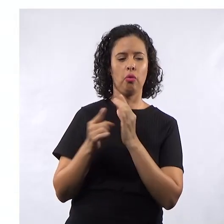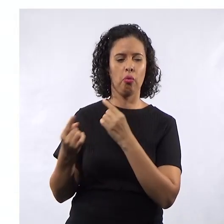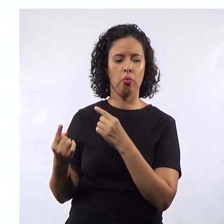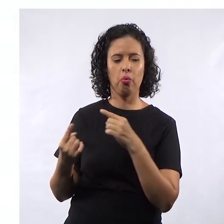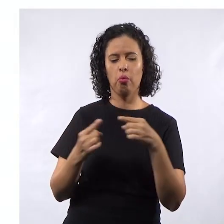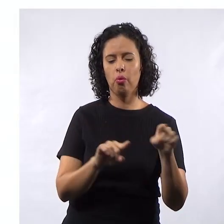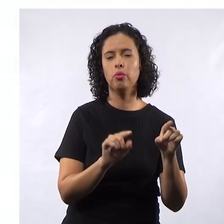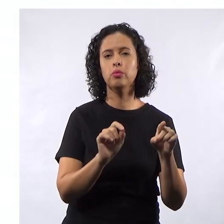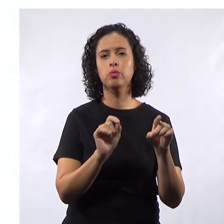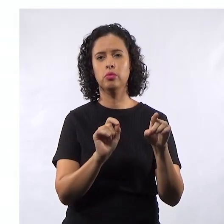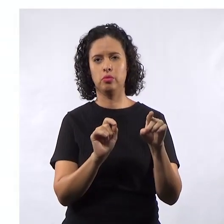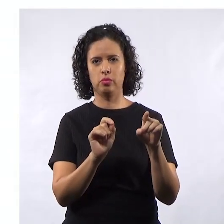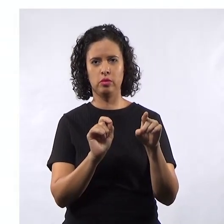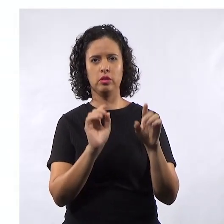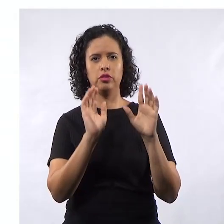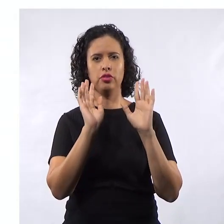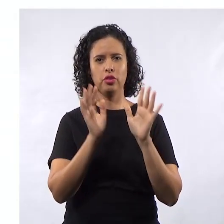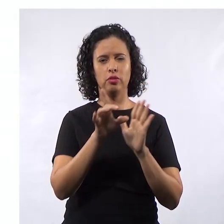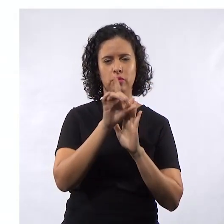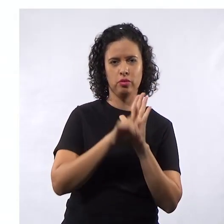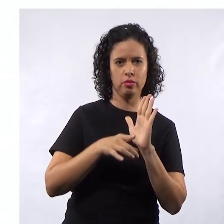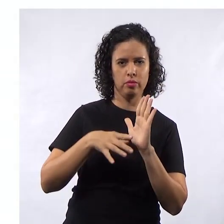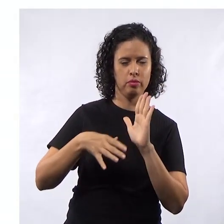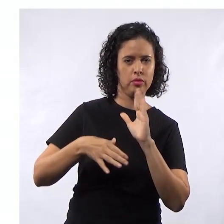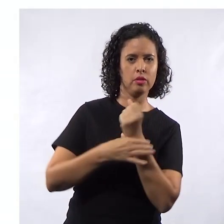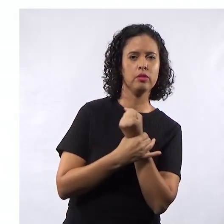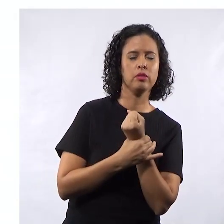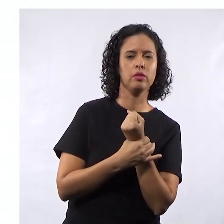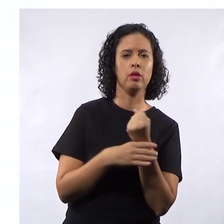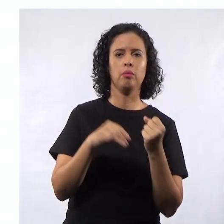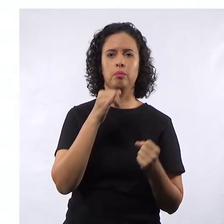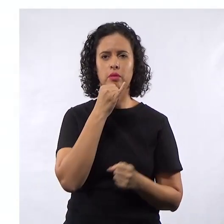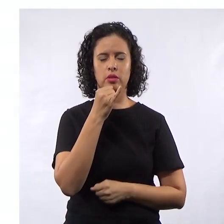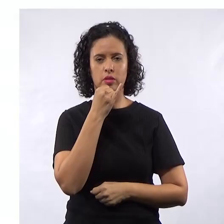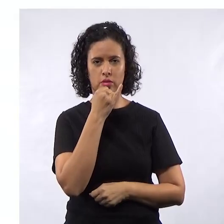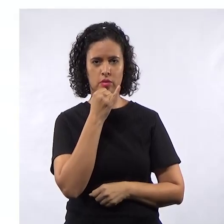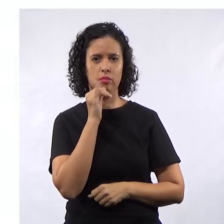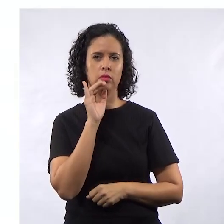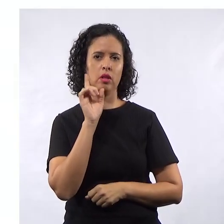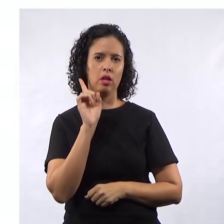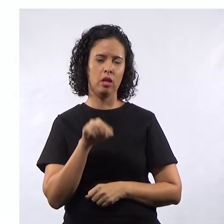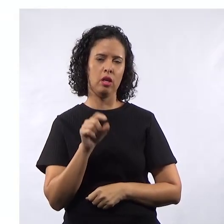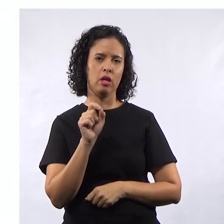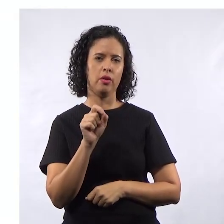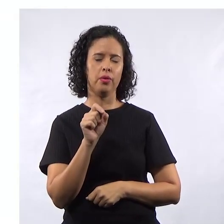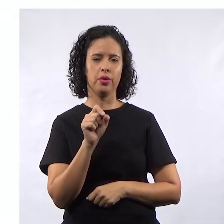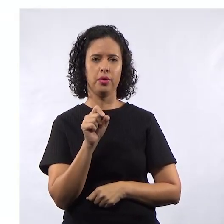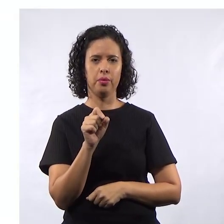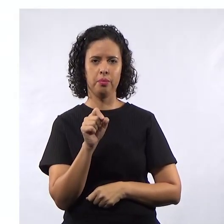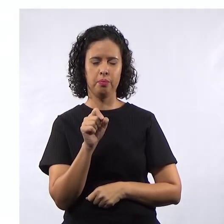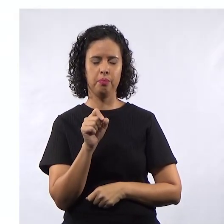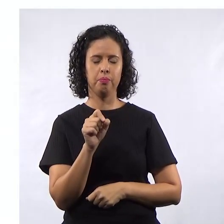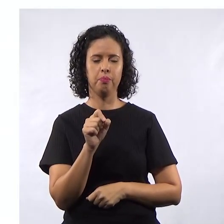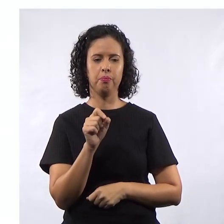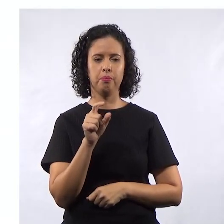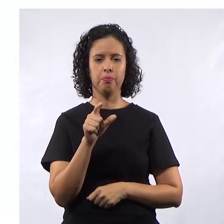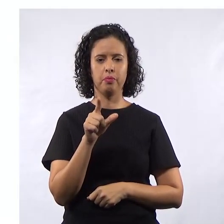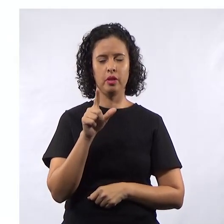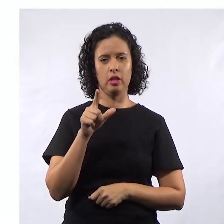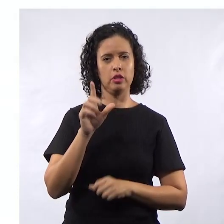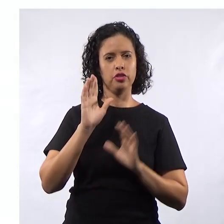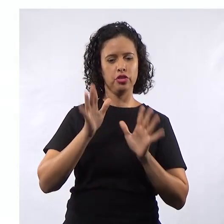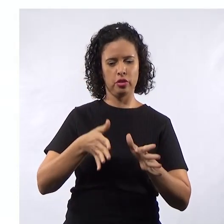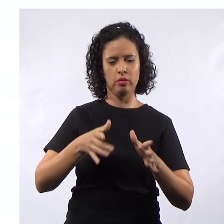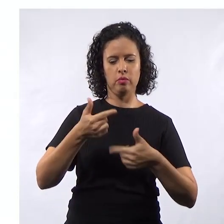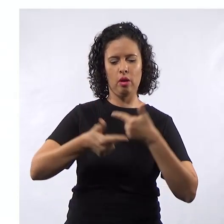adquirido, o ato jurídico perfeito e a coisa julgada, né? Exemplo, a estabilidade, como eu acabei de falar, ou seja, esse fato de eu